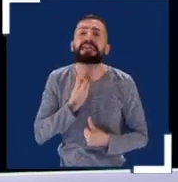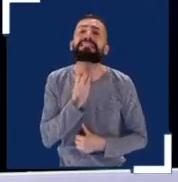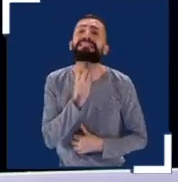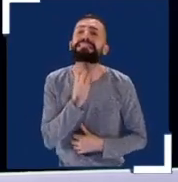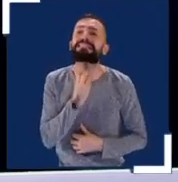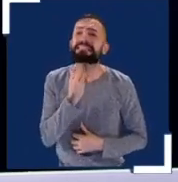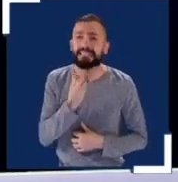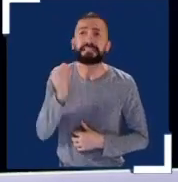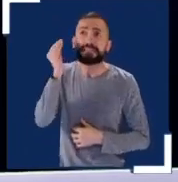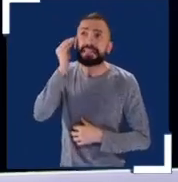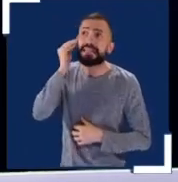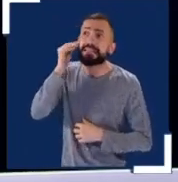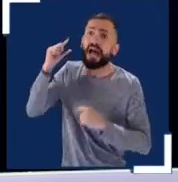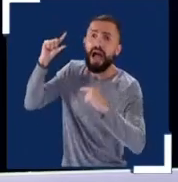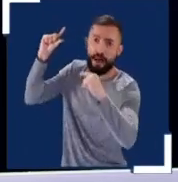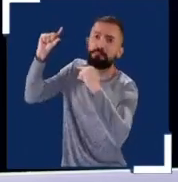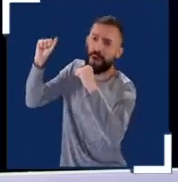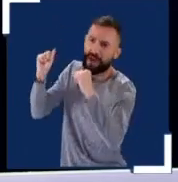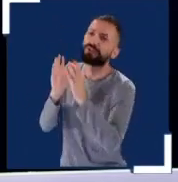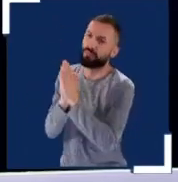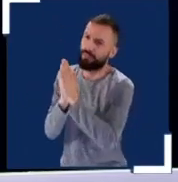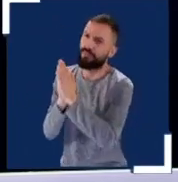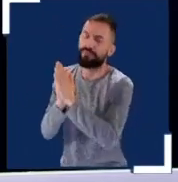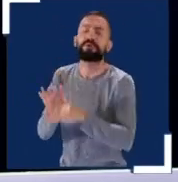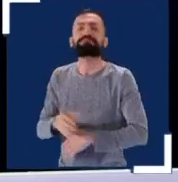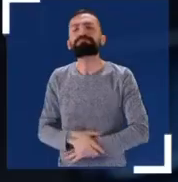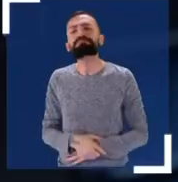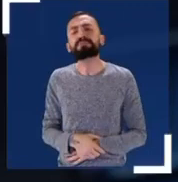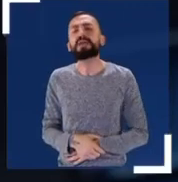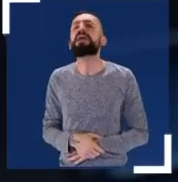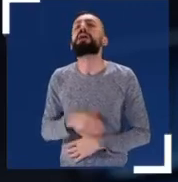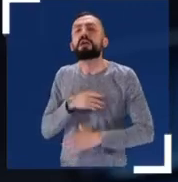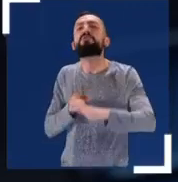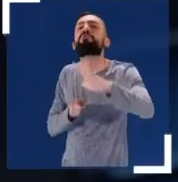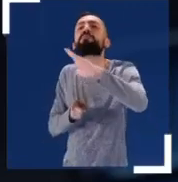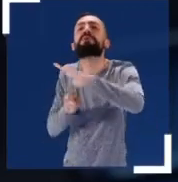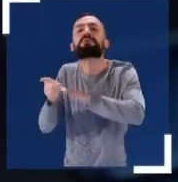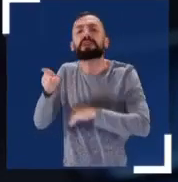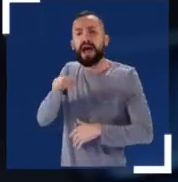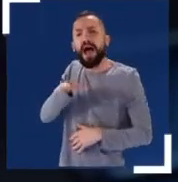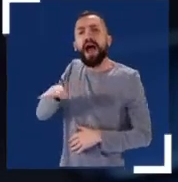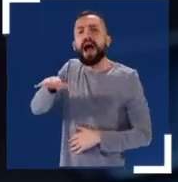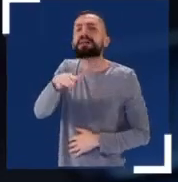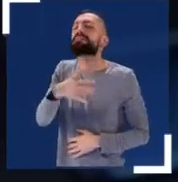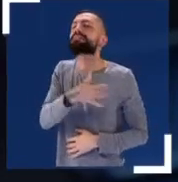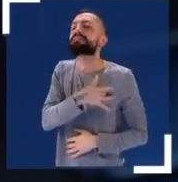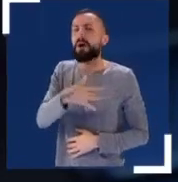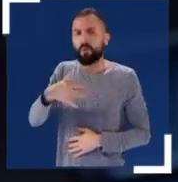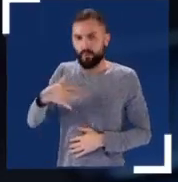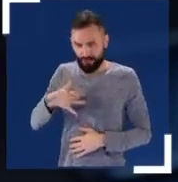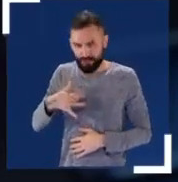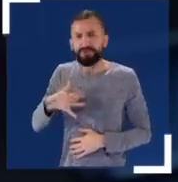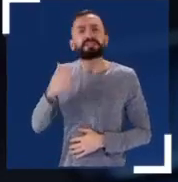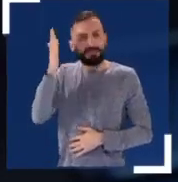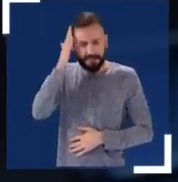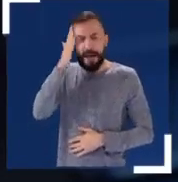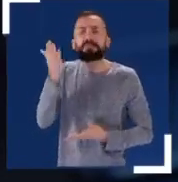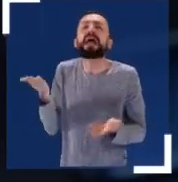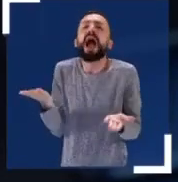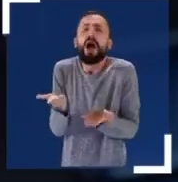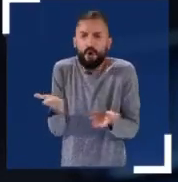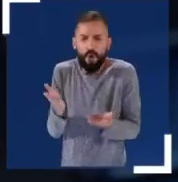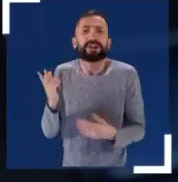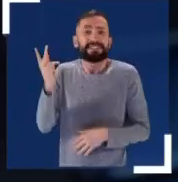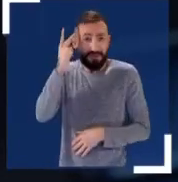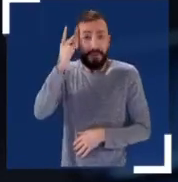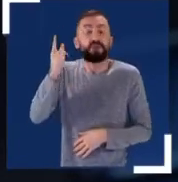pouquinho, eu agradeço. E a minha pergunta é sobre saúde, Márcio França. Eu queria saber qual é o seu plano para a saúde. Lembrando que aqui em São Paulo nós fizemos o